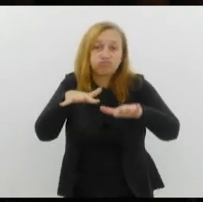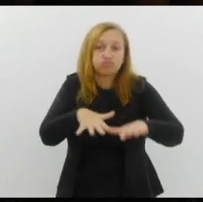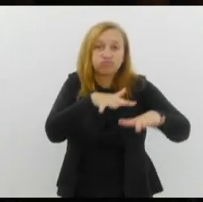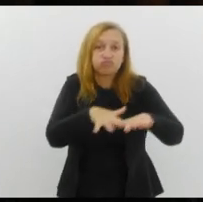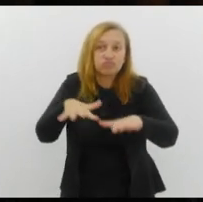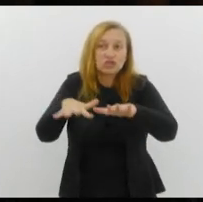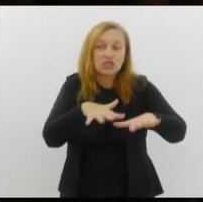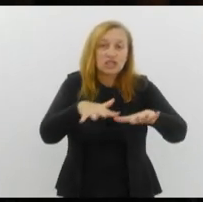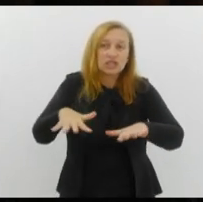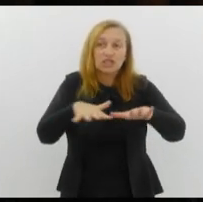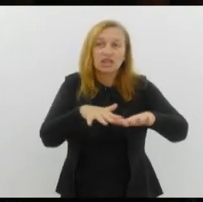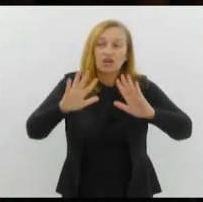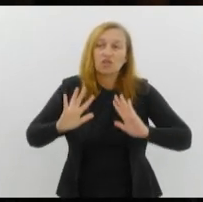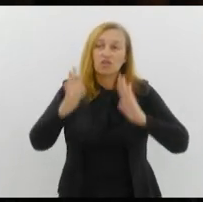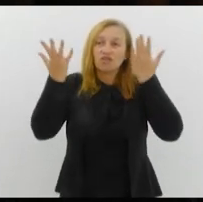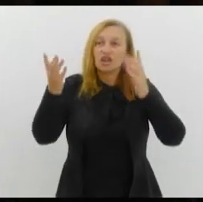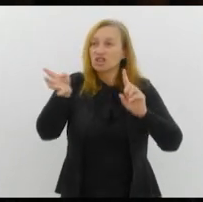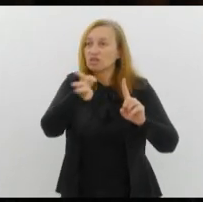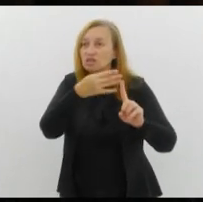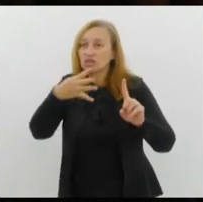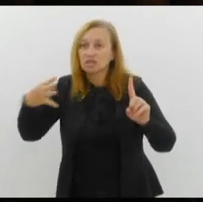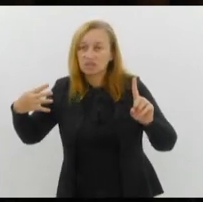paradas LGBTQIA+,